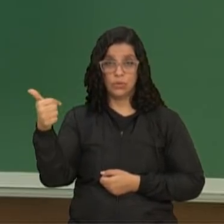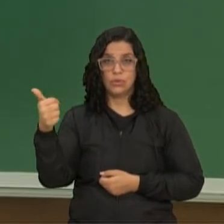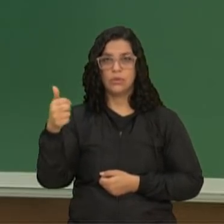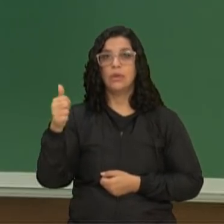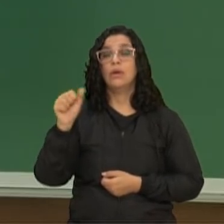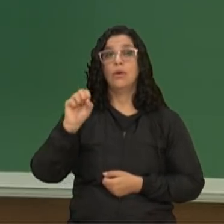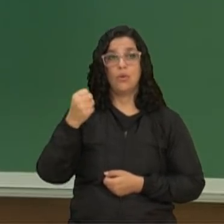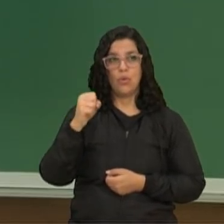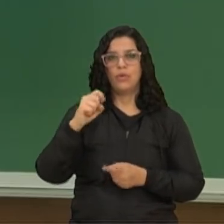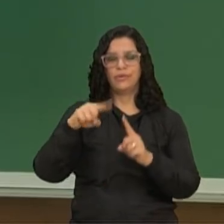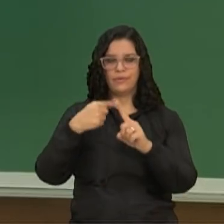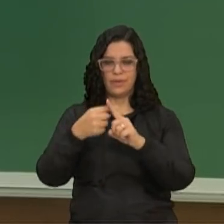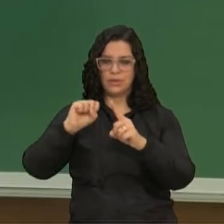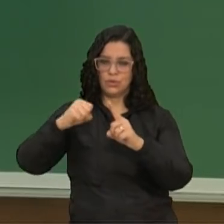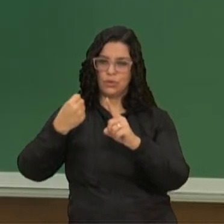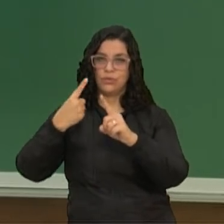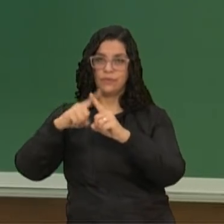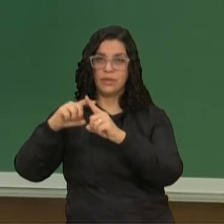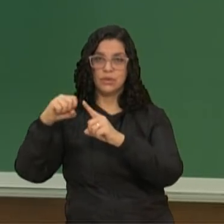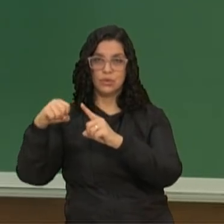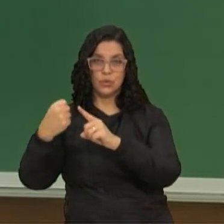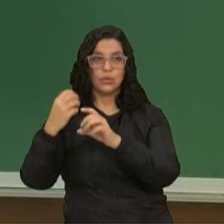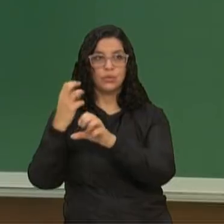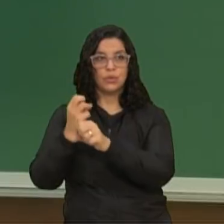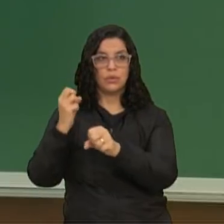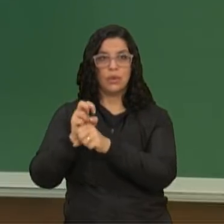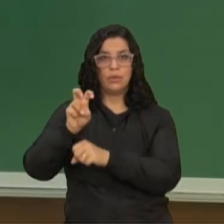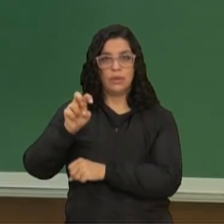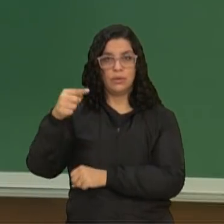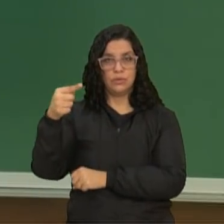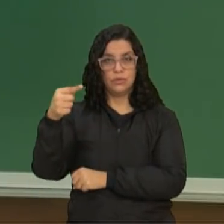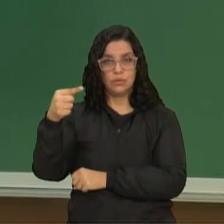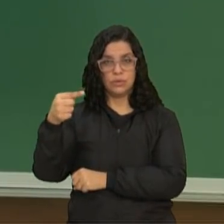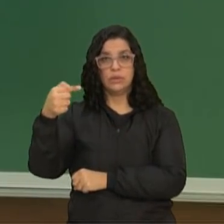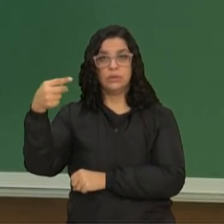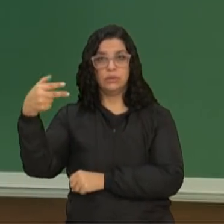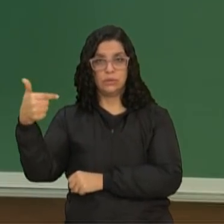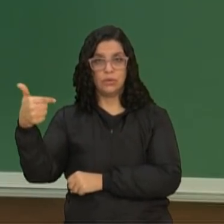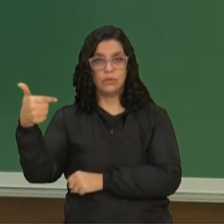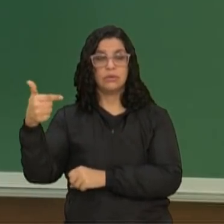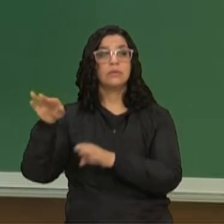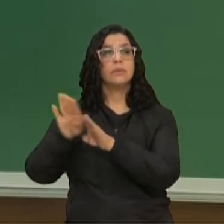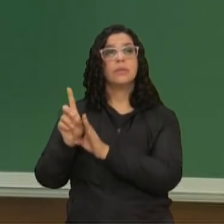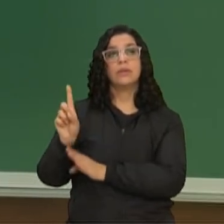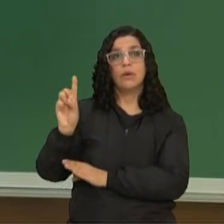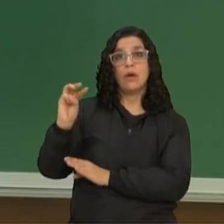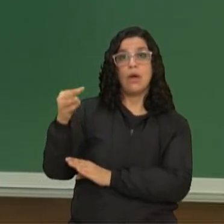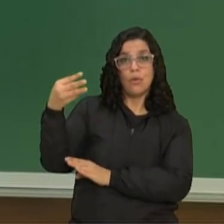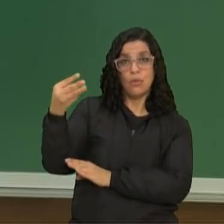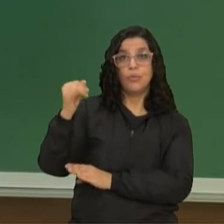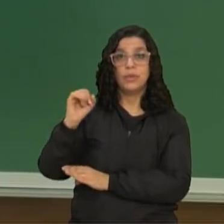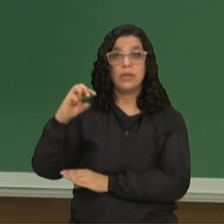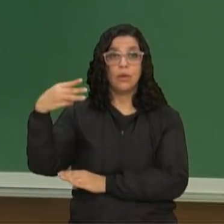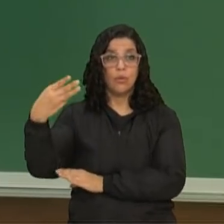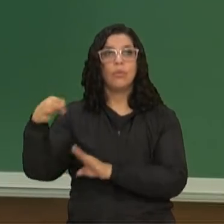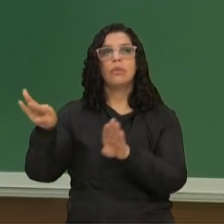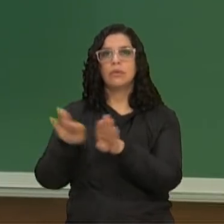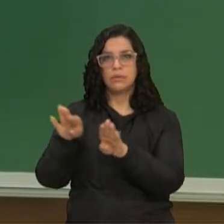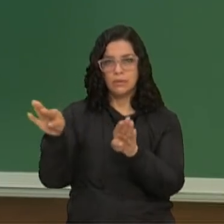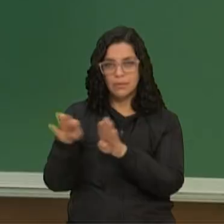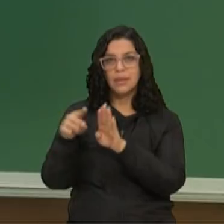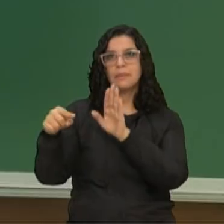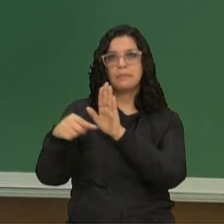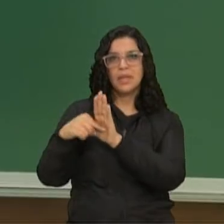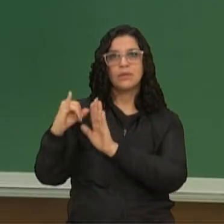8 vezes 8 vezes 8, e i ao cubo. I ao cubo, a gente sabe que é mesma coisa